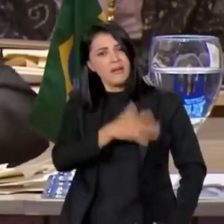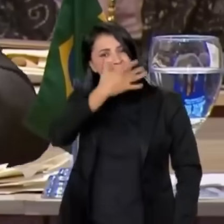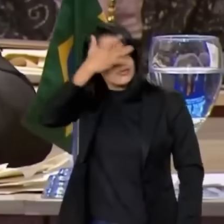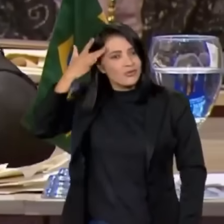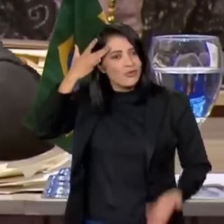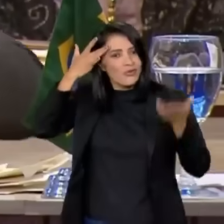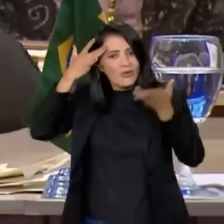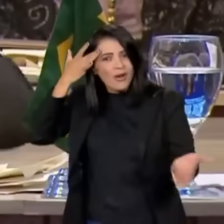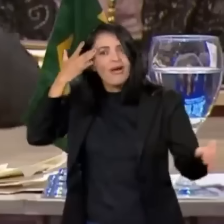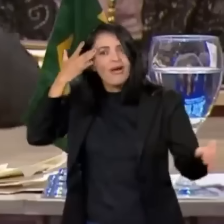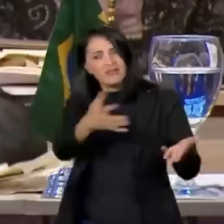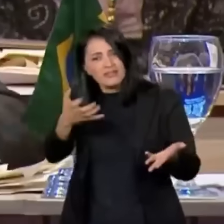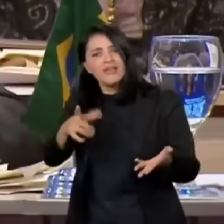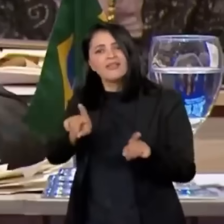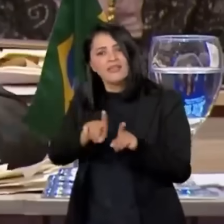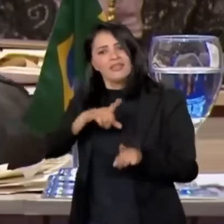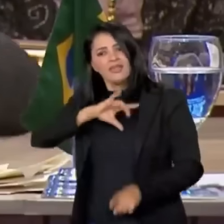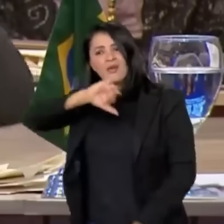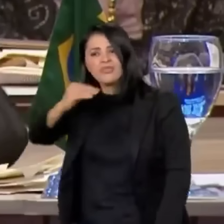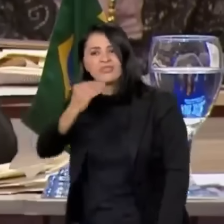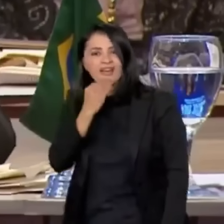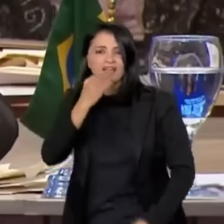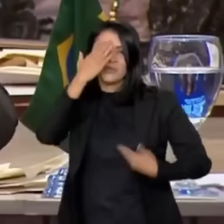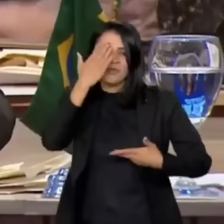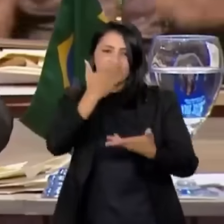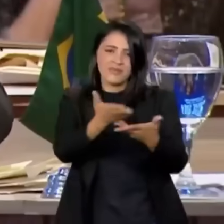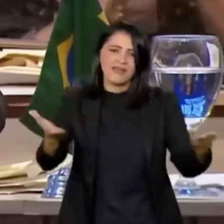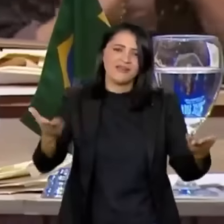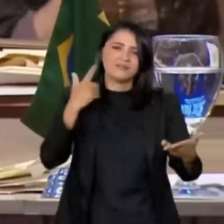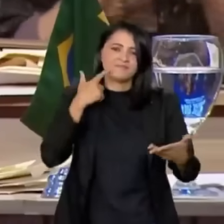e eles querem ter oportunidade. Muito obrigado pela presença de vocês.